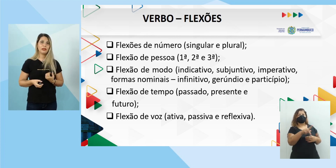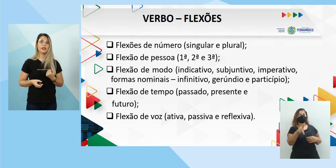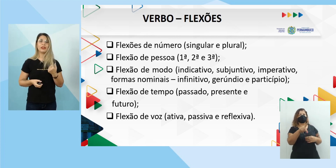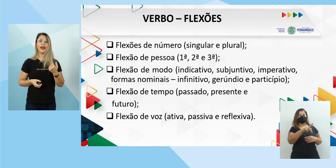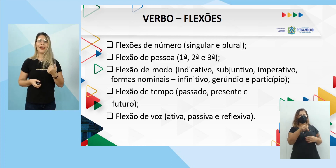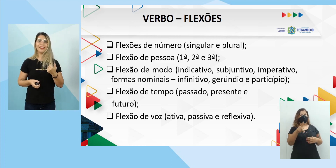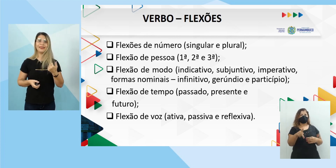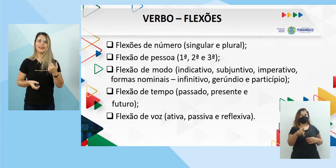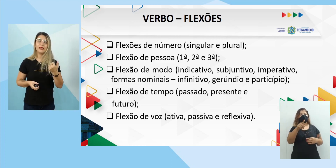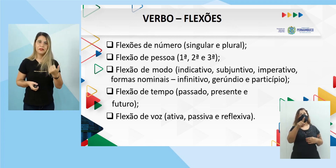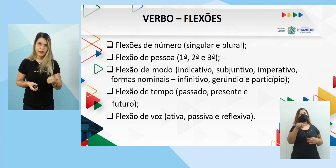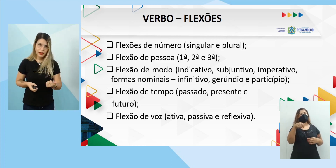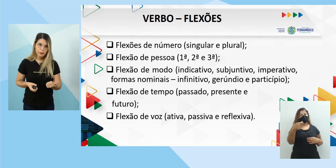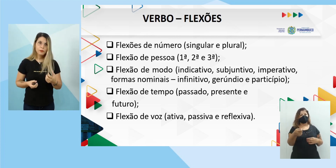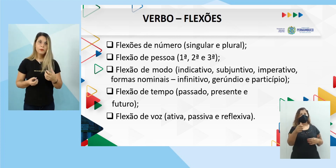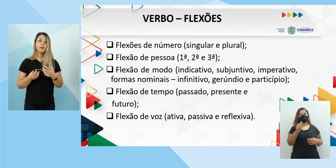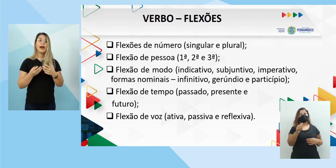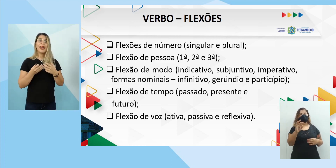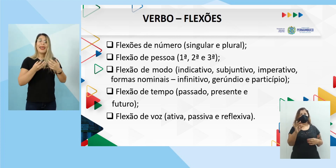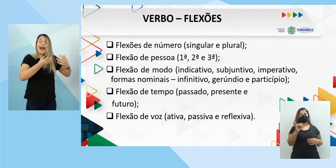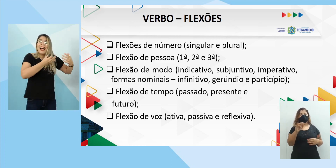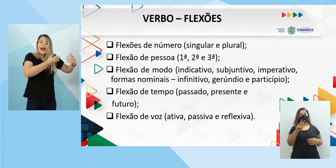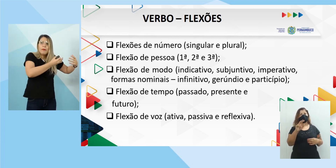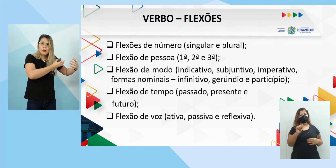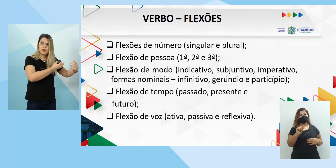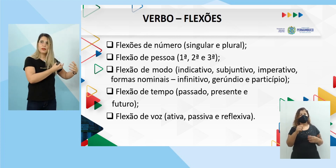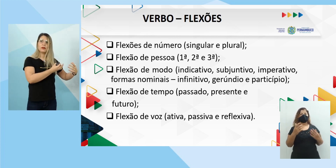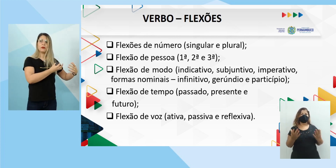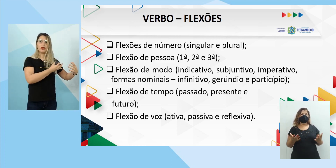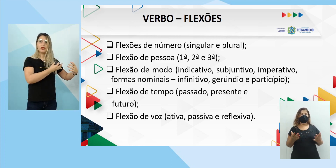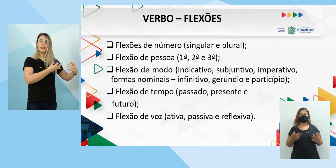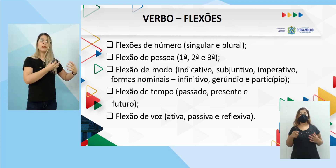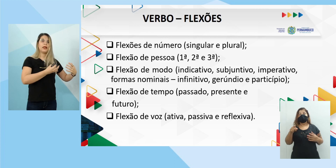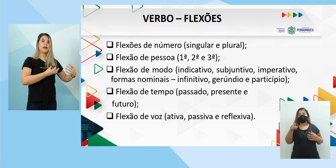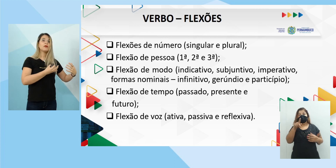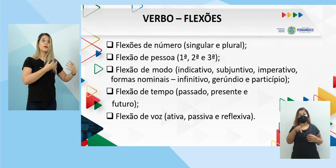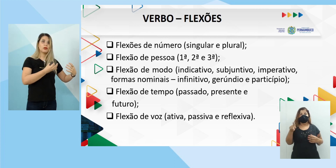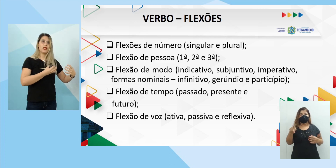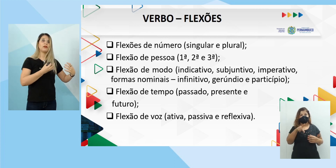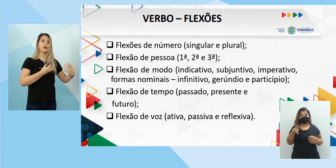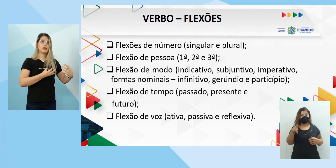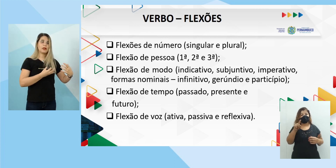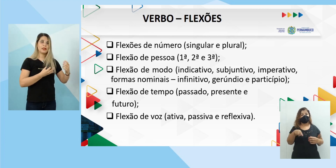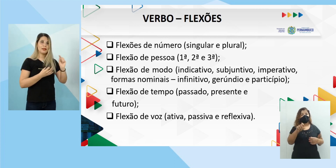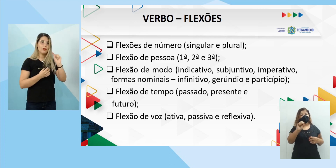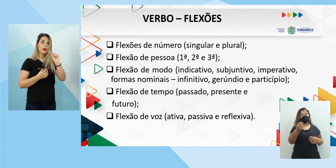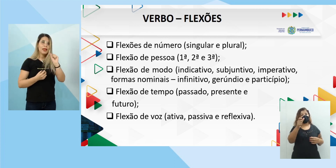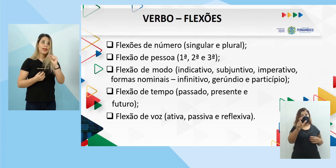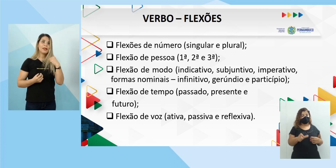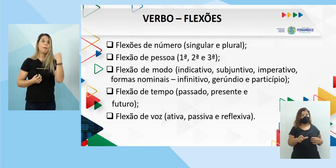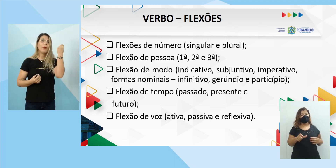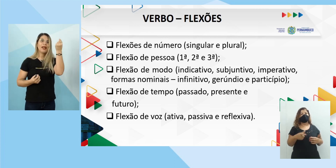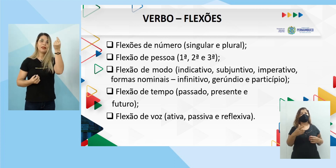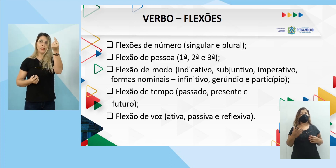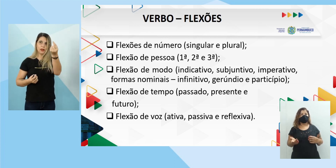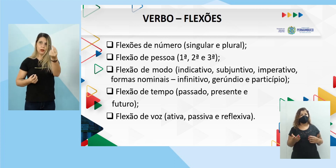na voz ativa. A professora, que é o sujeito dessa oração,